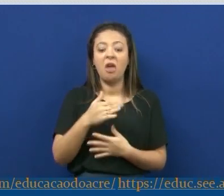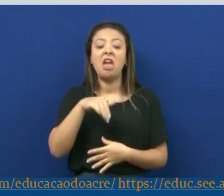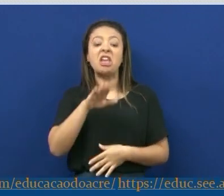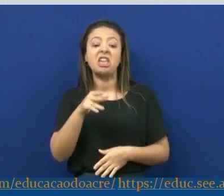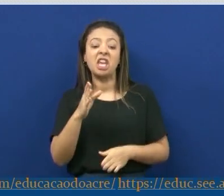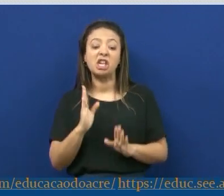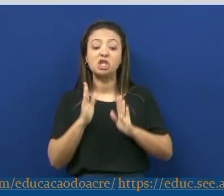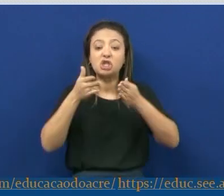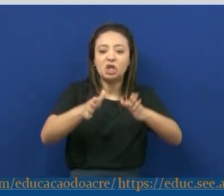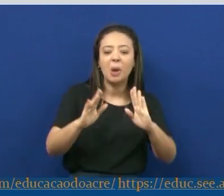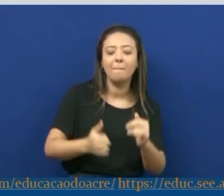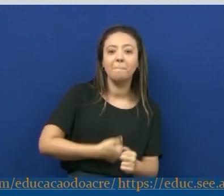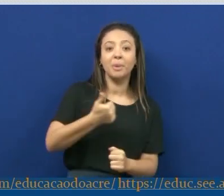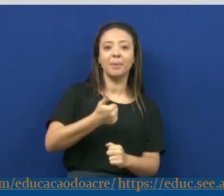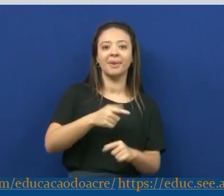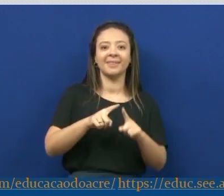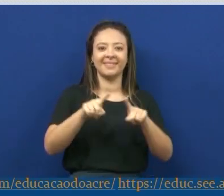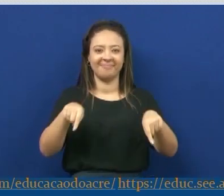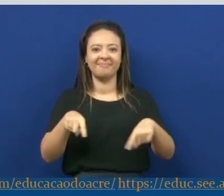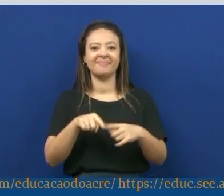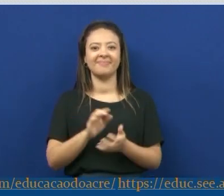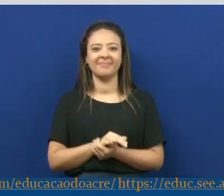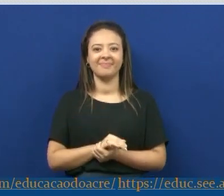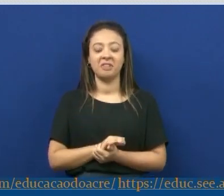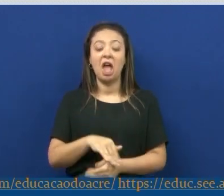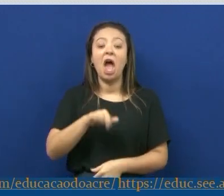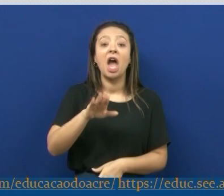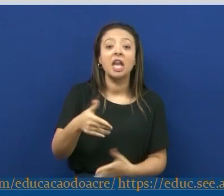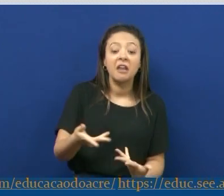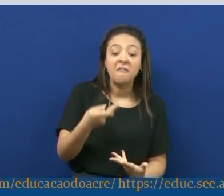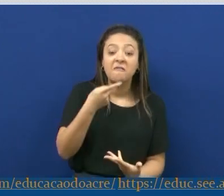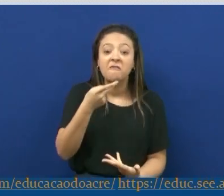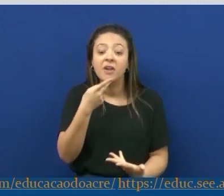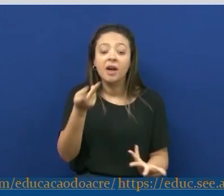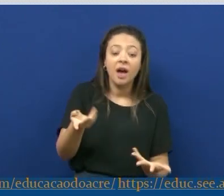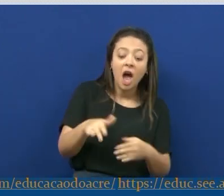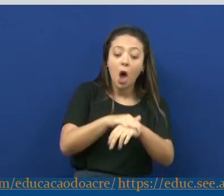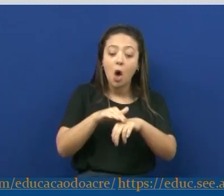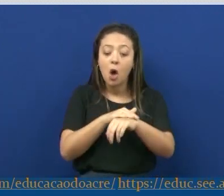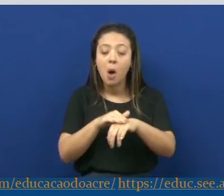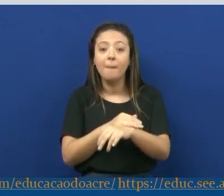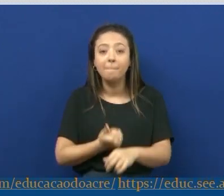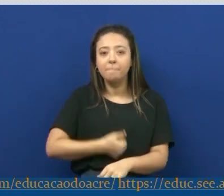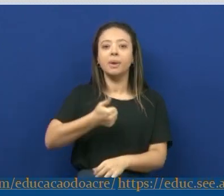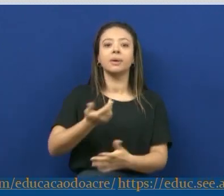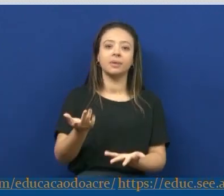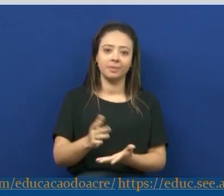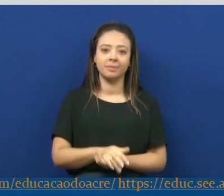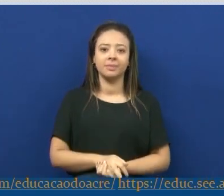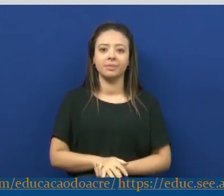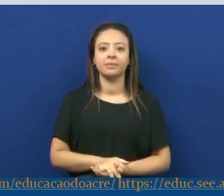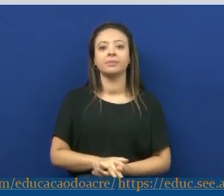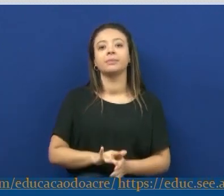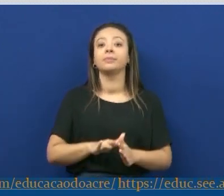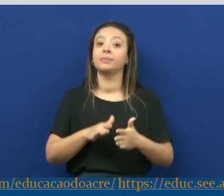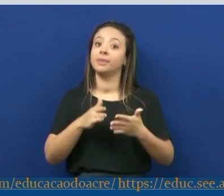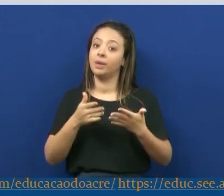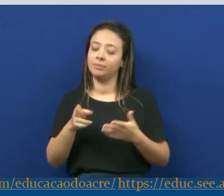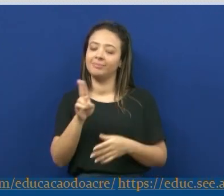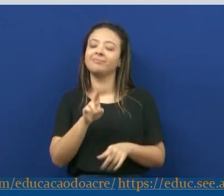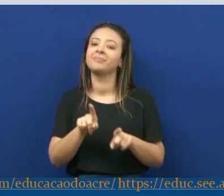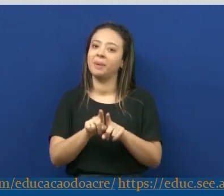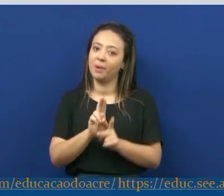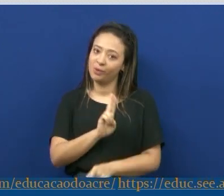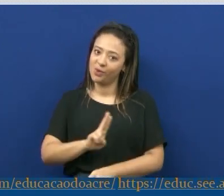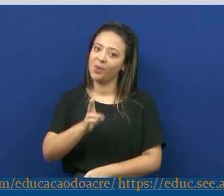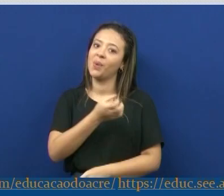Quem vai chegar primeiro? Quem vai falar primeiro? Para isso, nós também utilizamos os números. Aqui nós temos